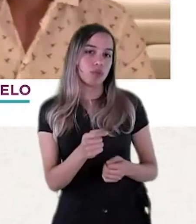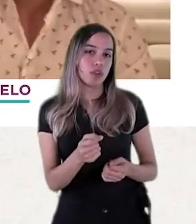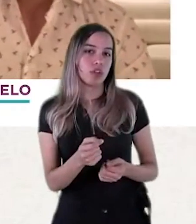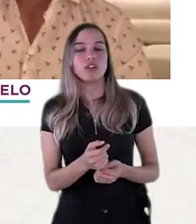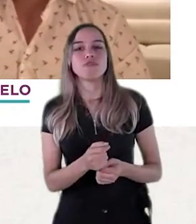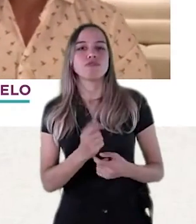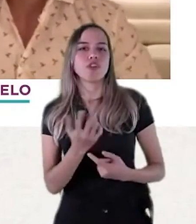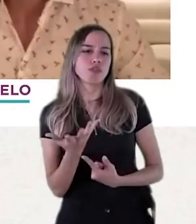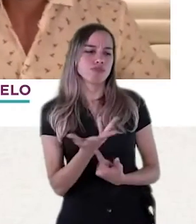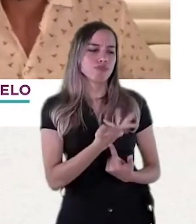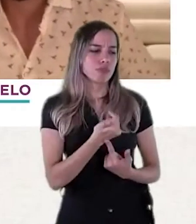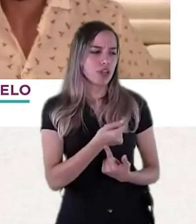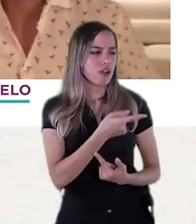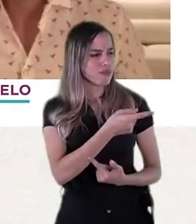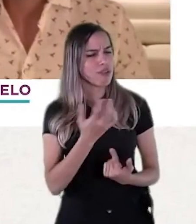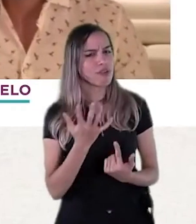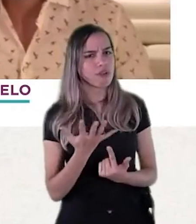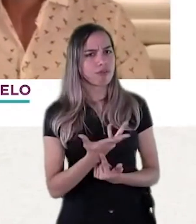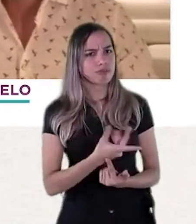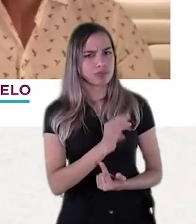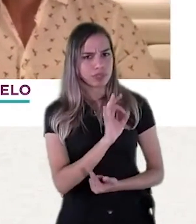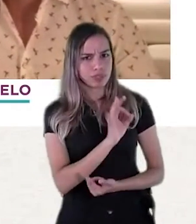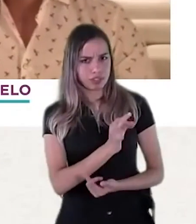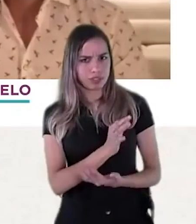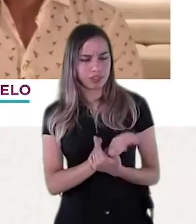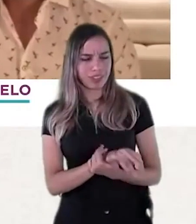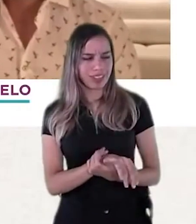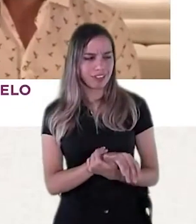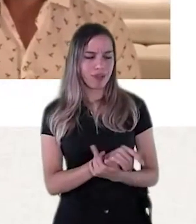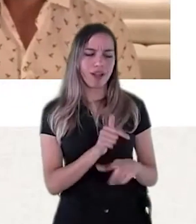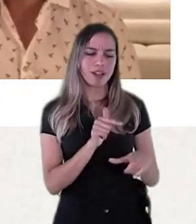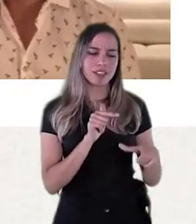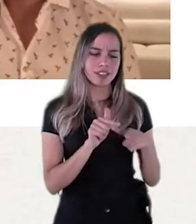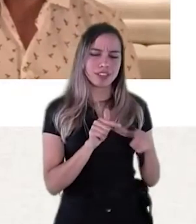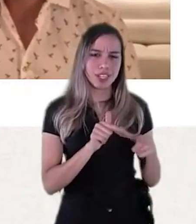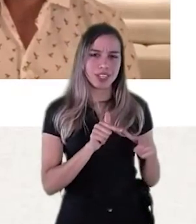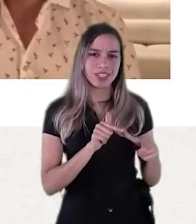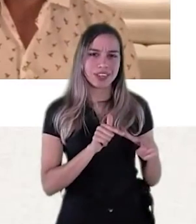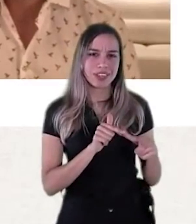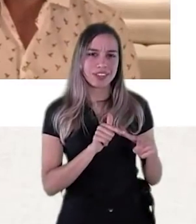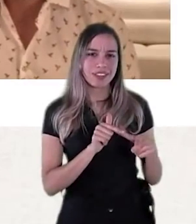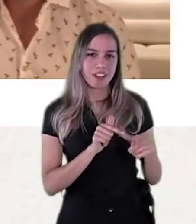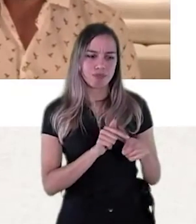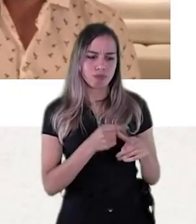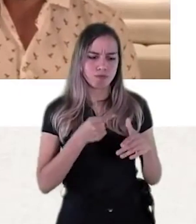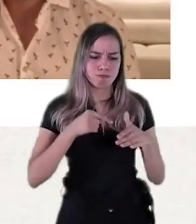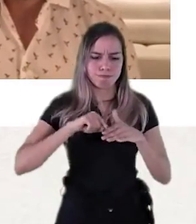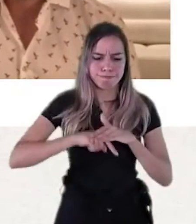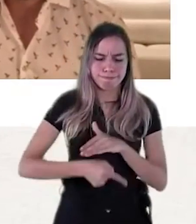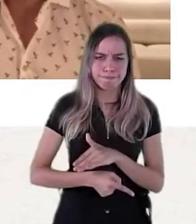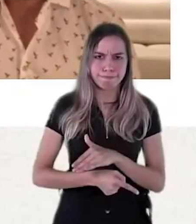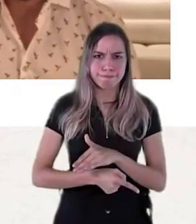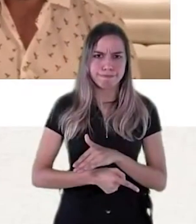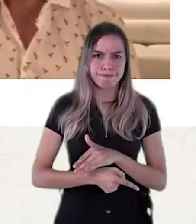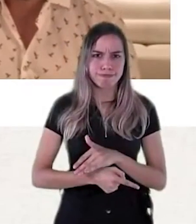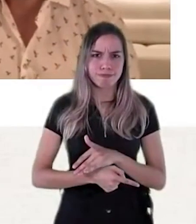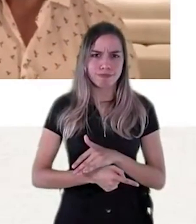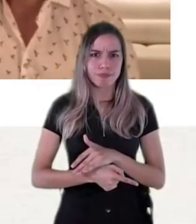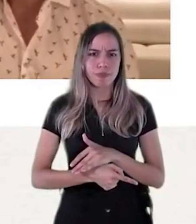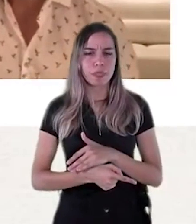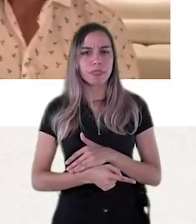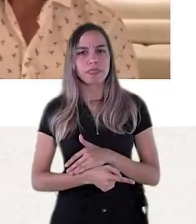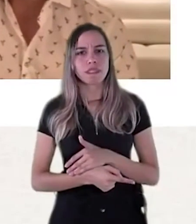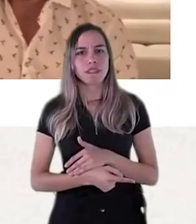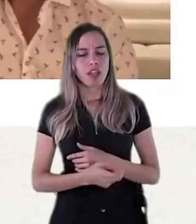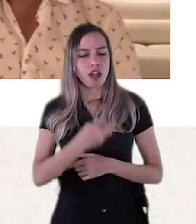artista, né? É um trabalhador, vamos dizer mais a fundo, é um trabalhador da cultura, Operário.